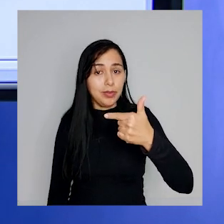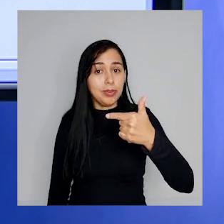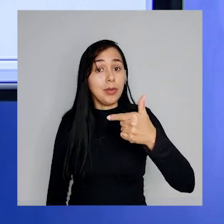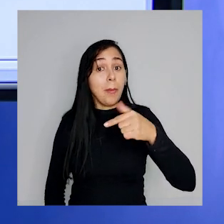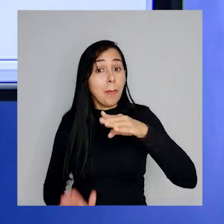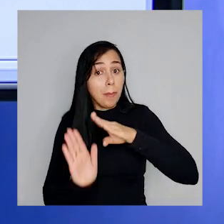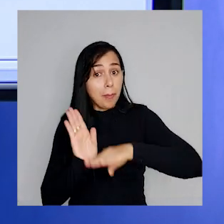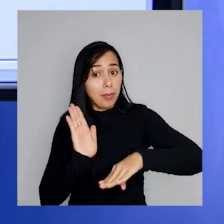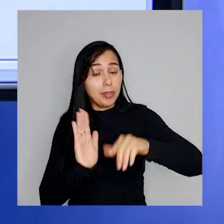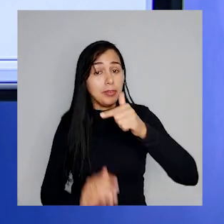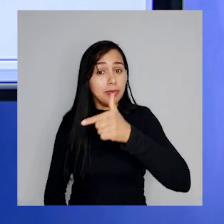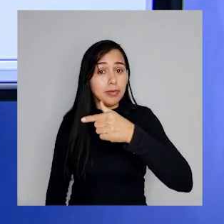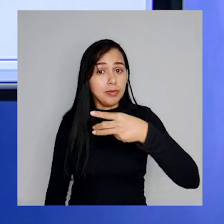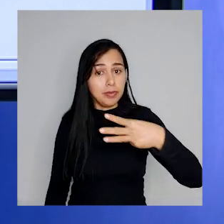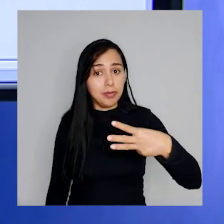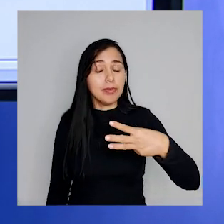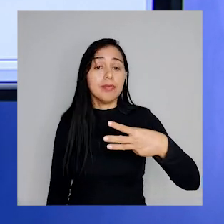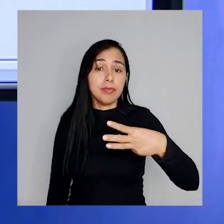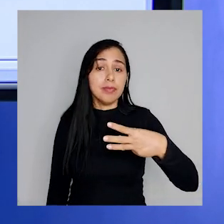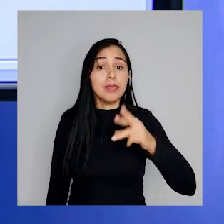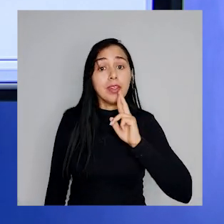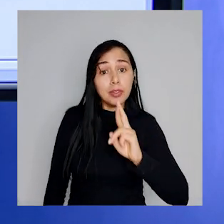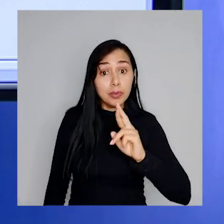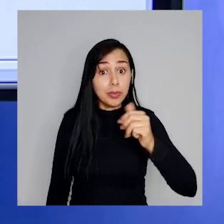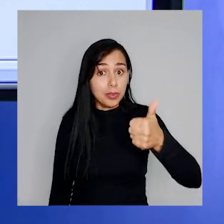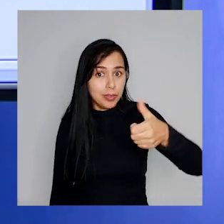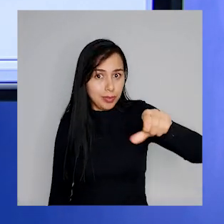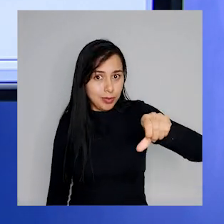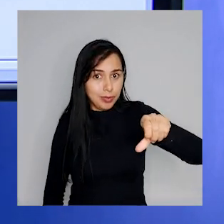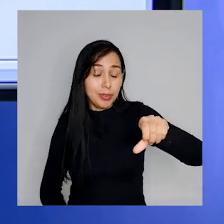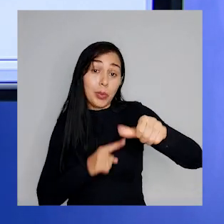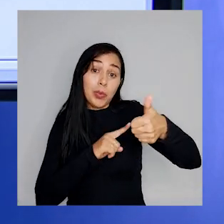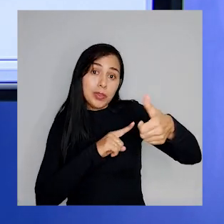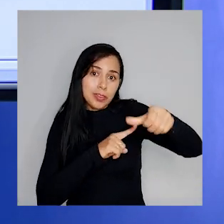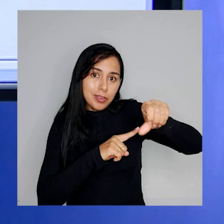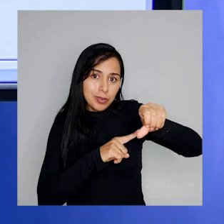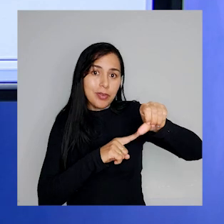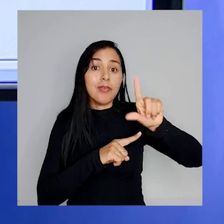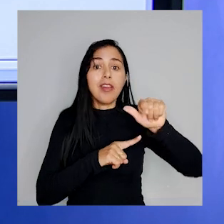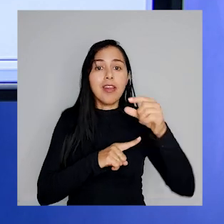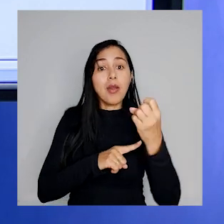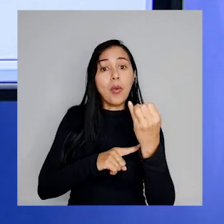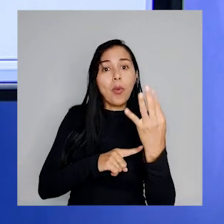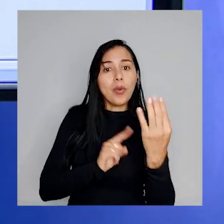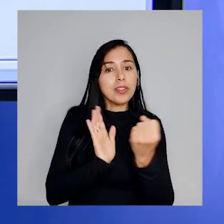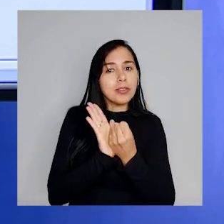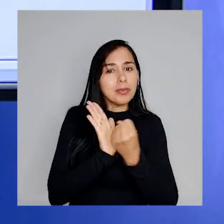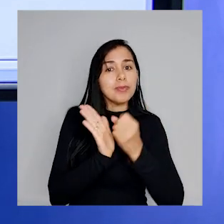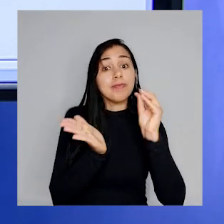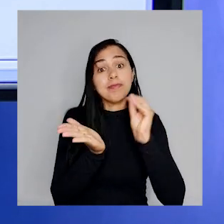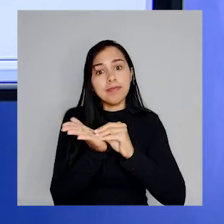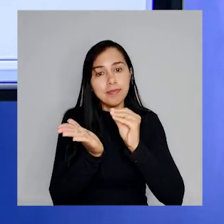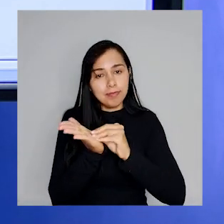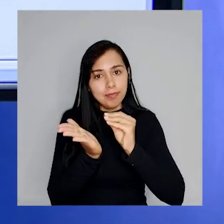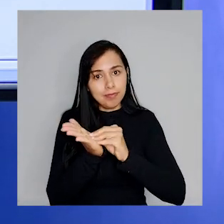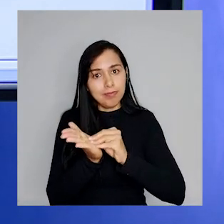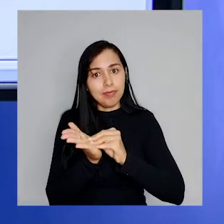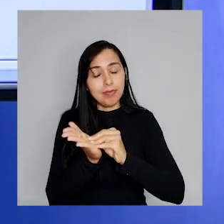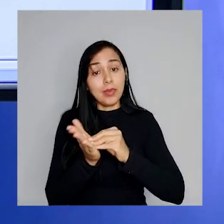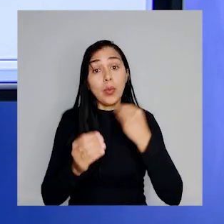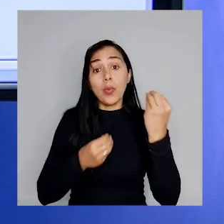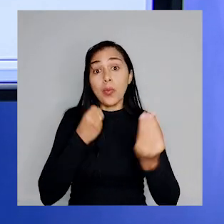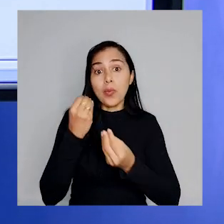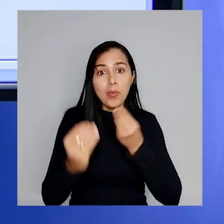tem ainda aí 19 pontos que estão em jogo, né? Então, como que a gente poderia montar esses